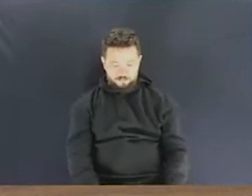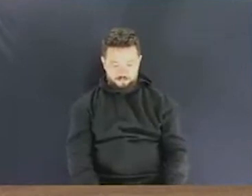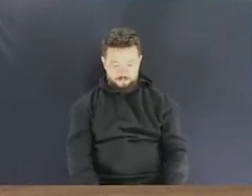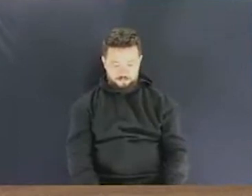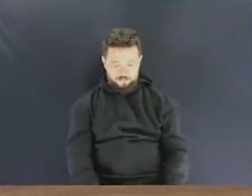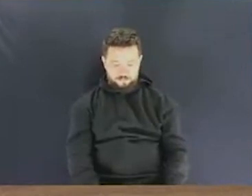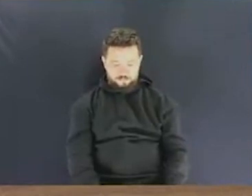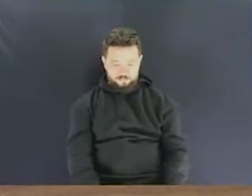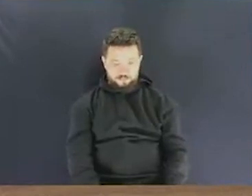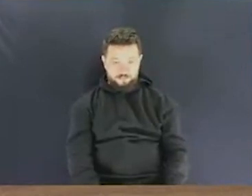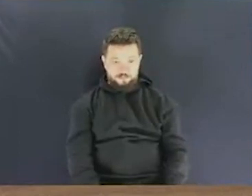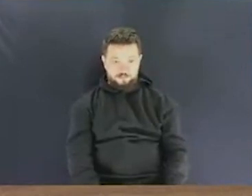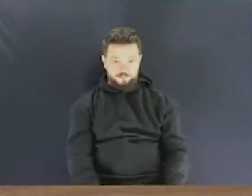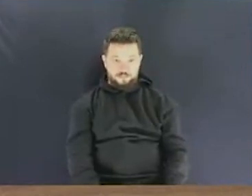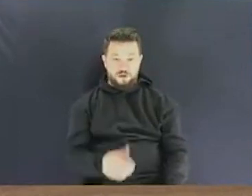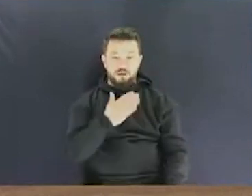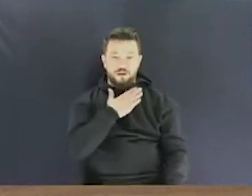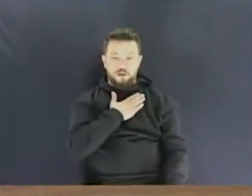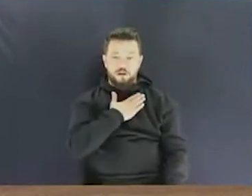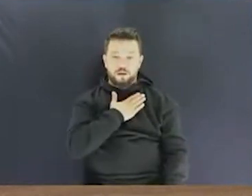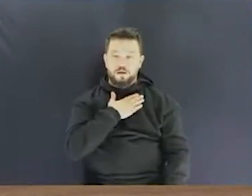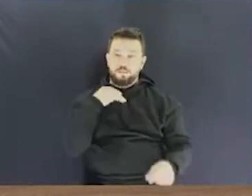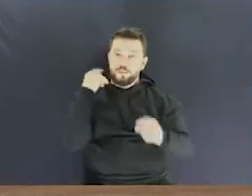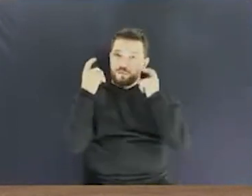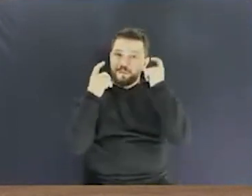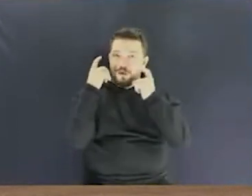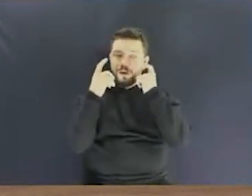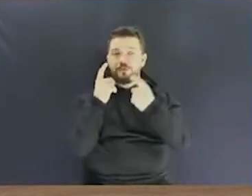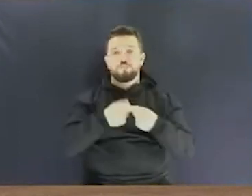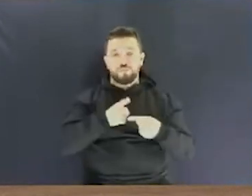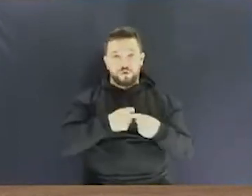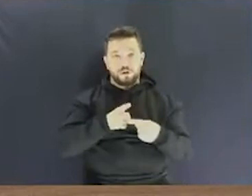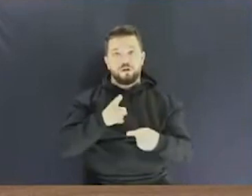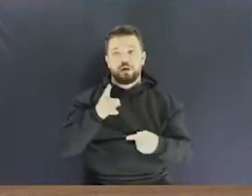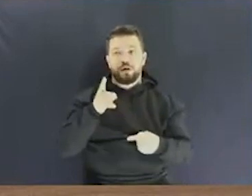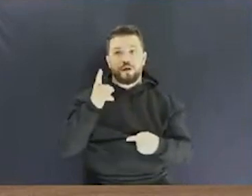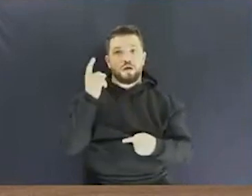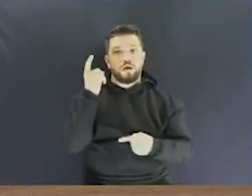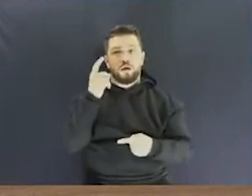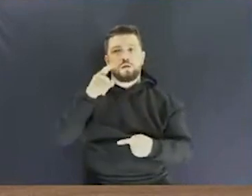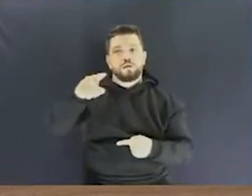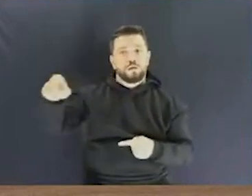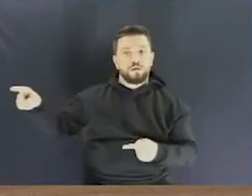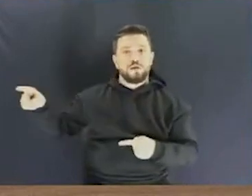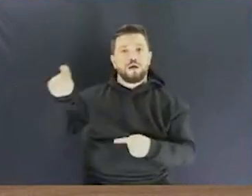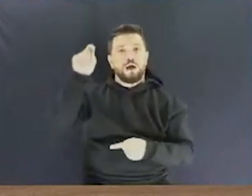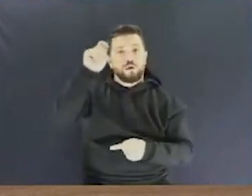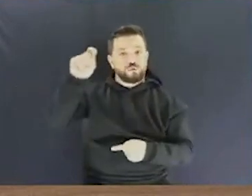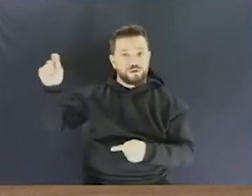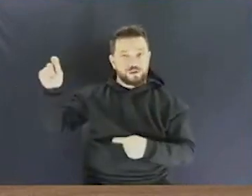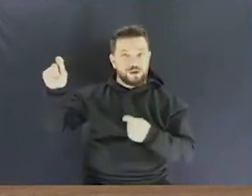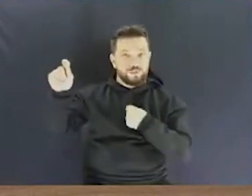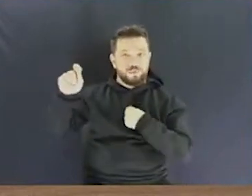realmente, a gente caminha perto de algumas associações, né? A Associação Vila Pluma, que é uma delas que a gente caminha perto, e que eles hoje